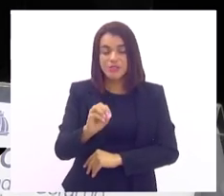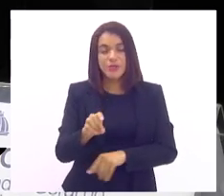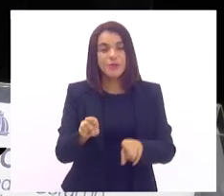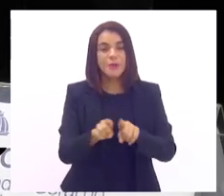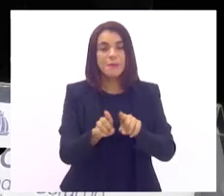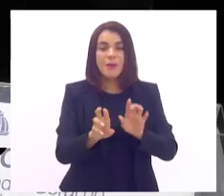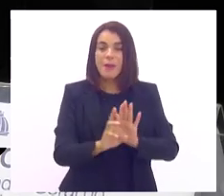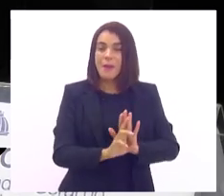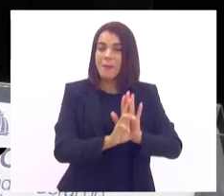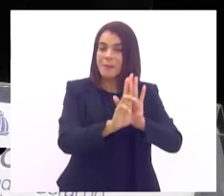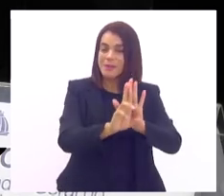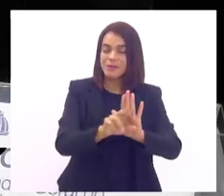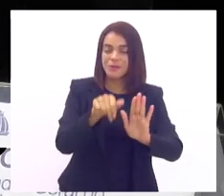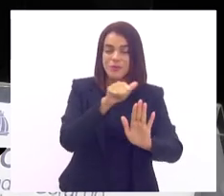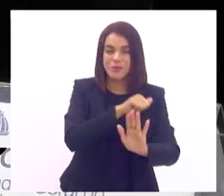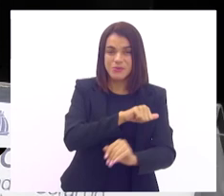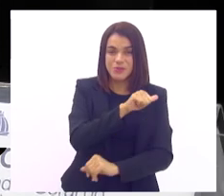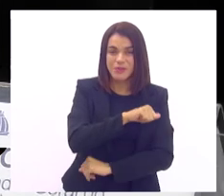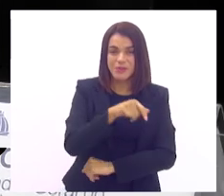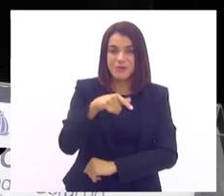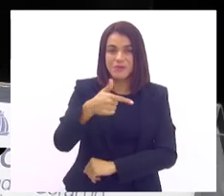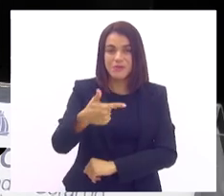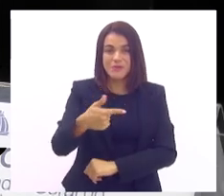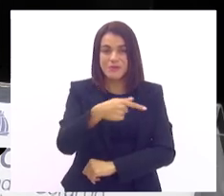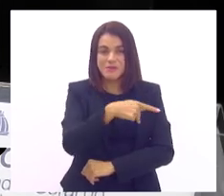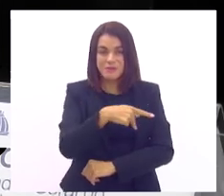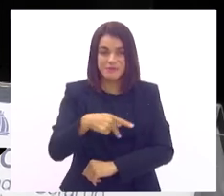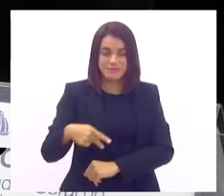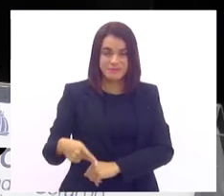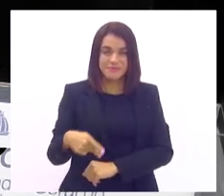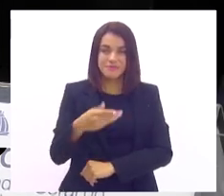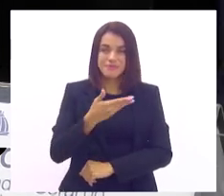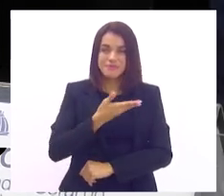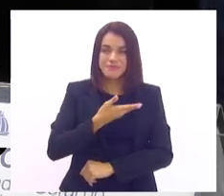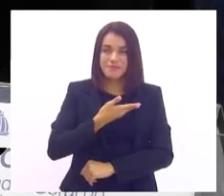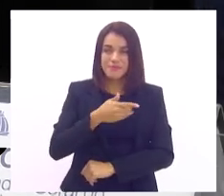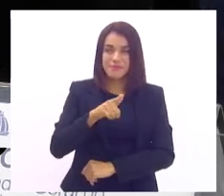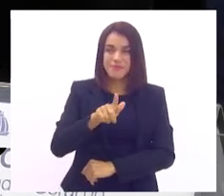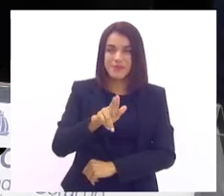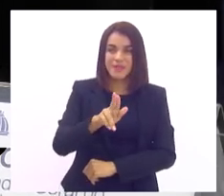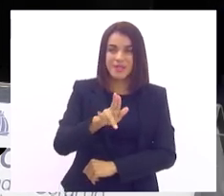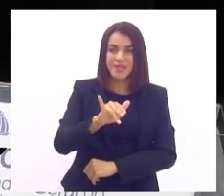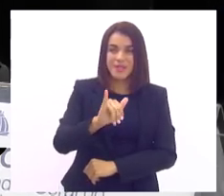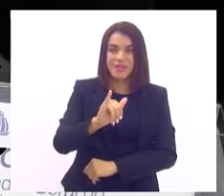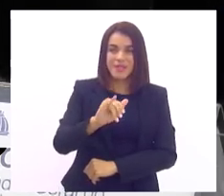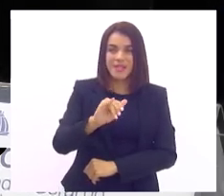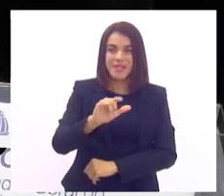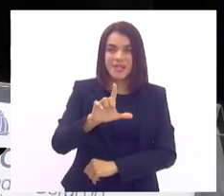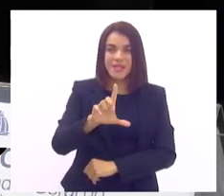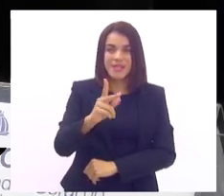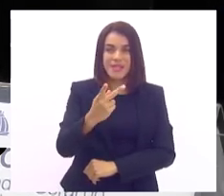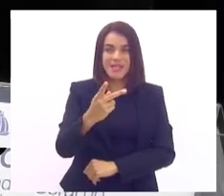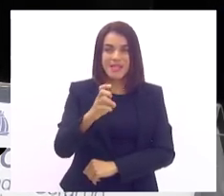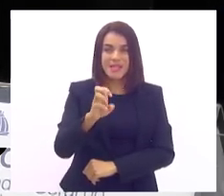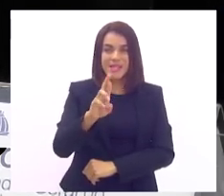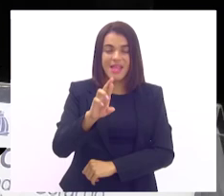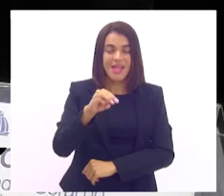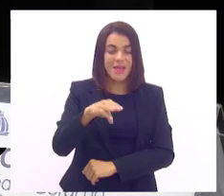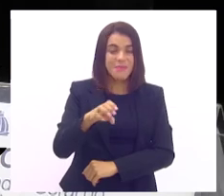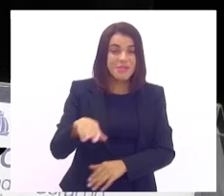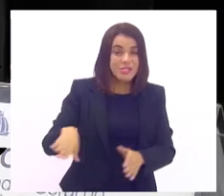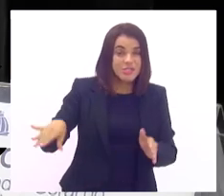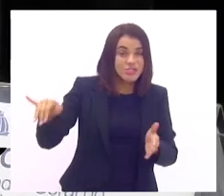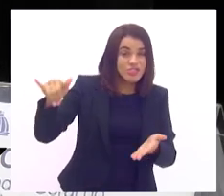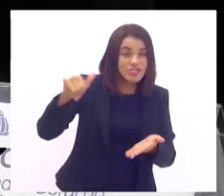do Rio de Janeiro, vice-presidente da região Sudeste, meu amigo Guilherme Tosses. Chegamos ontem aqui à noite no Rio de